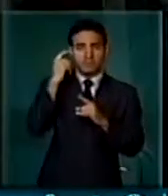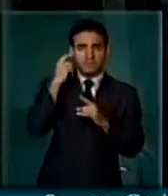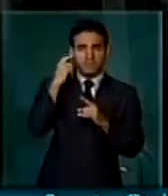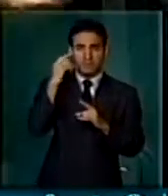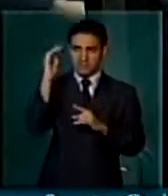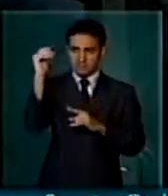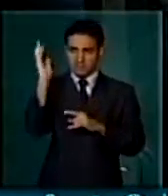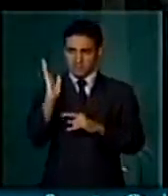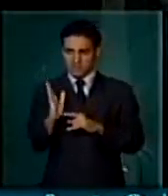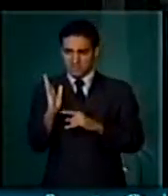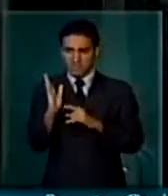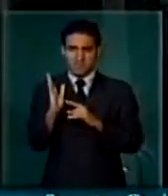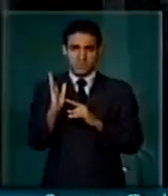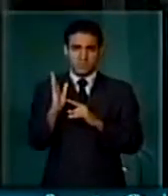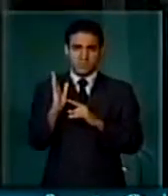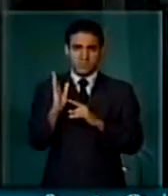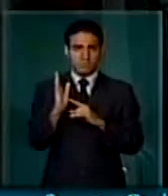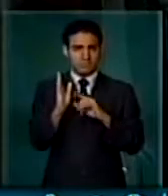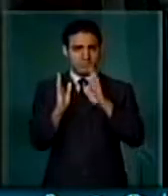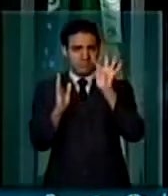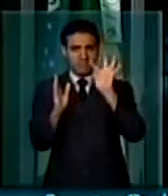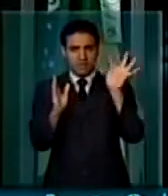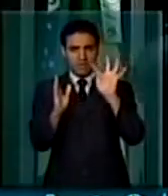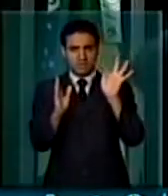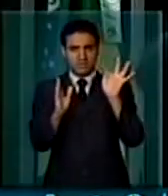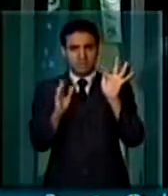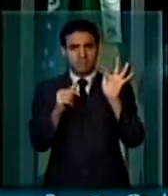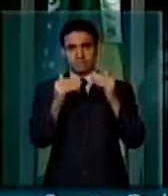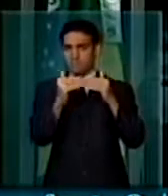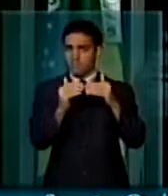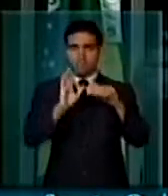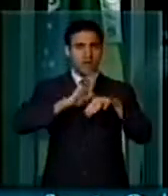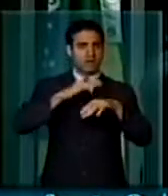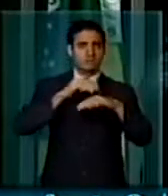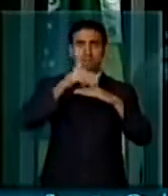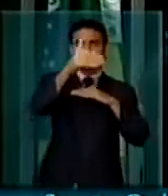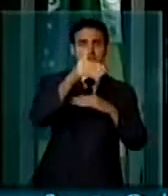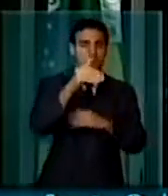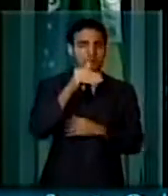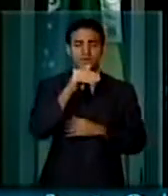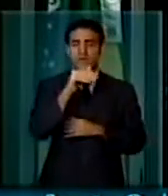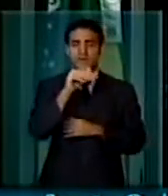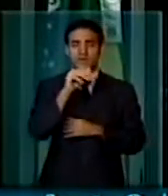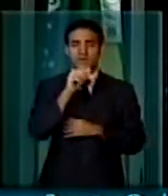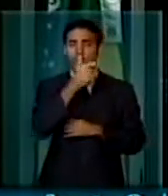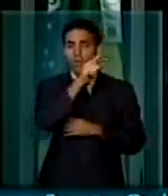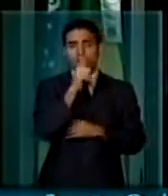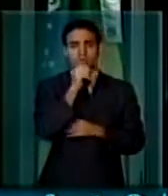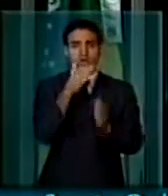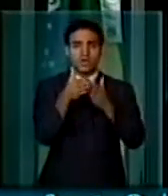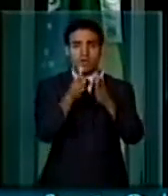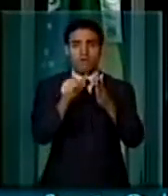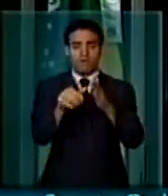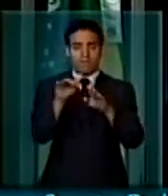rio Araguari e não o rio Oiapoque. E, devido a vários conflitos, em